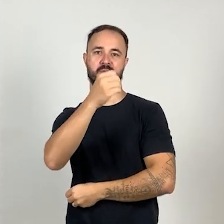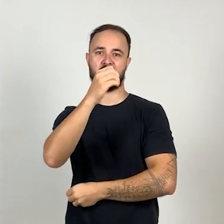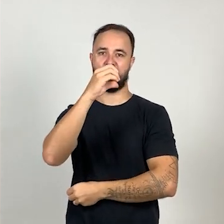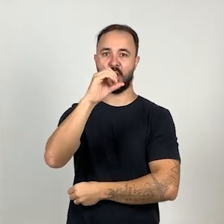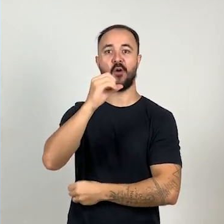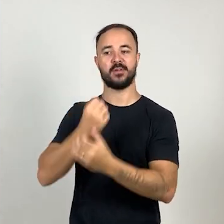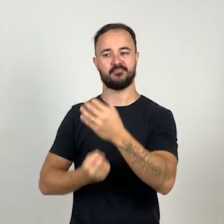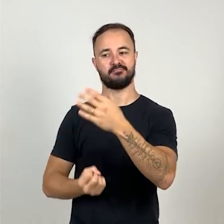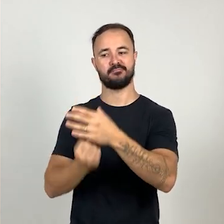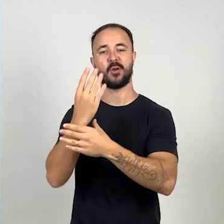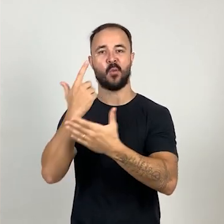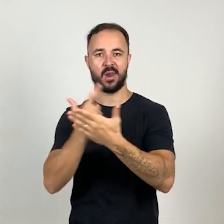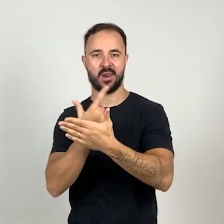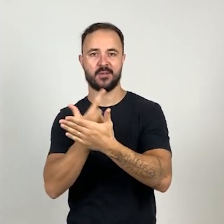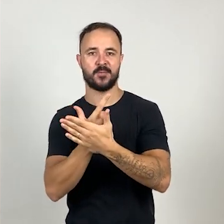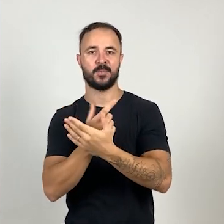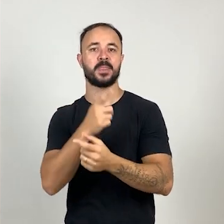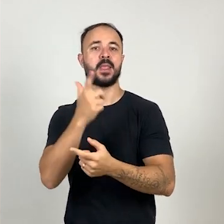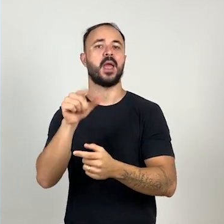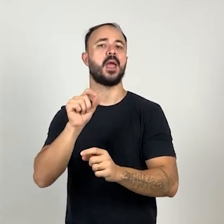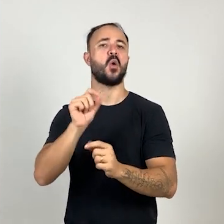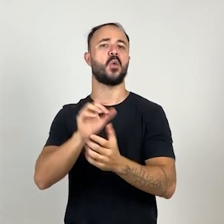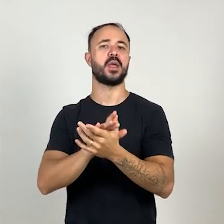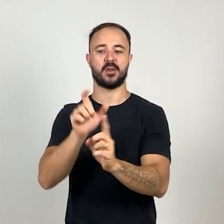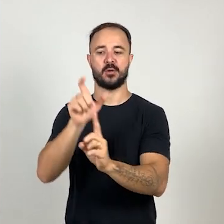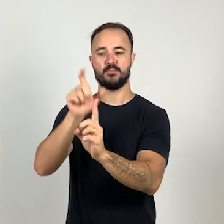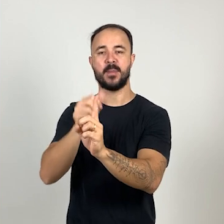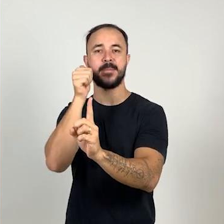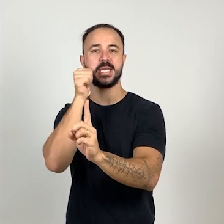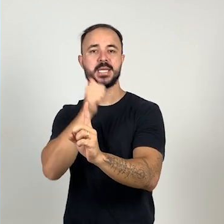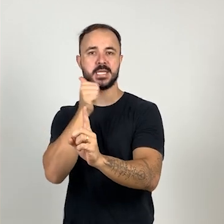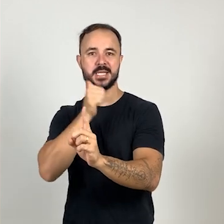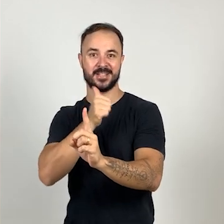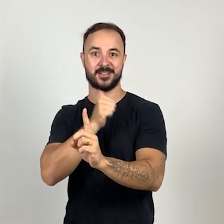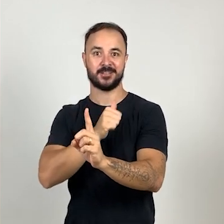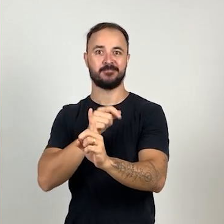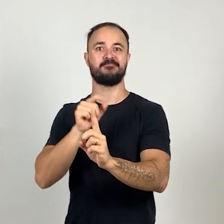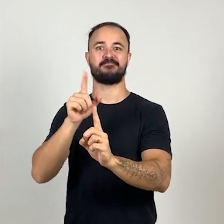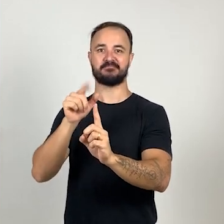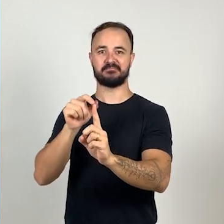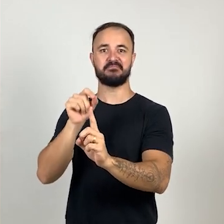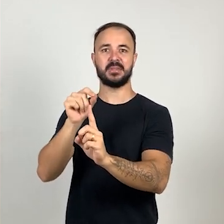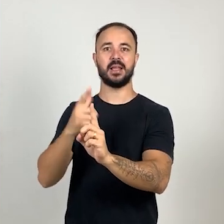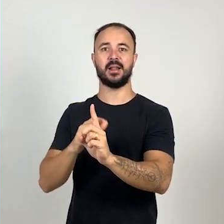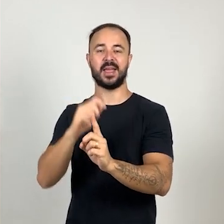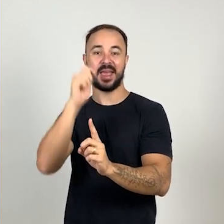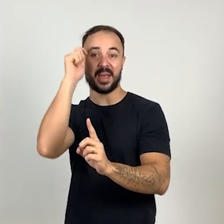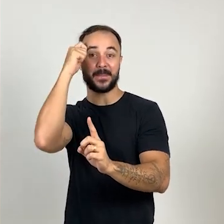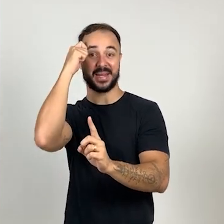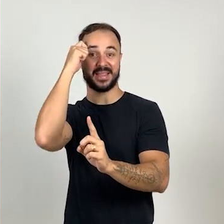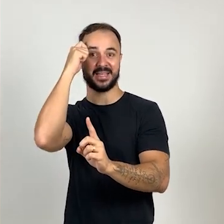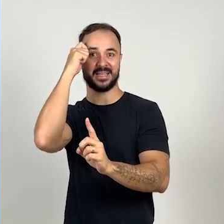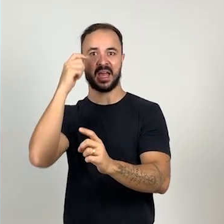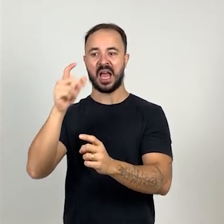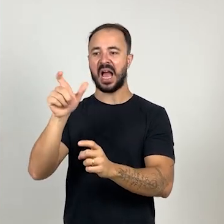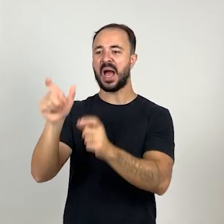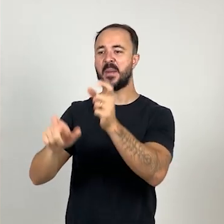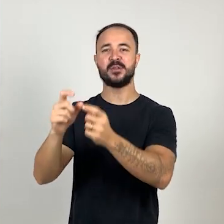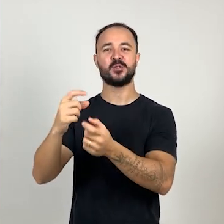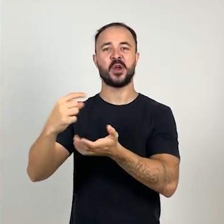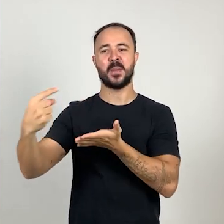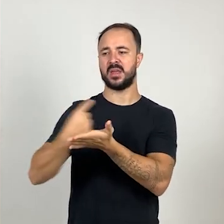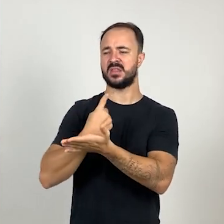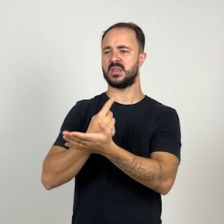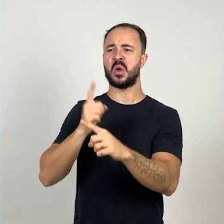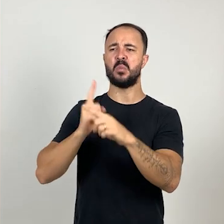gira em torno de uma menina chamada Rosa, que é confrontada com a pergunta de que por que ela é preta. A partir dessa